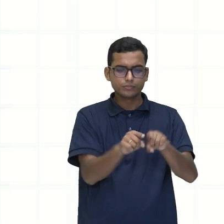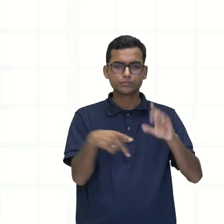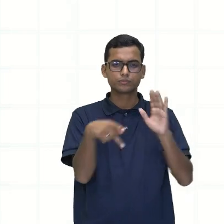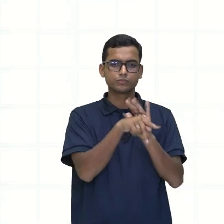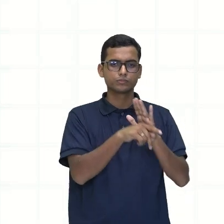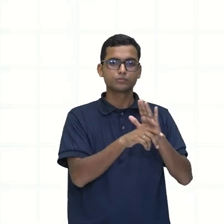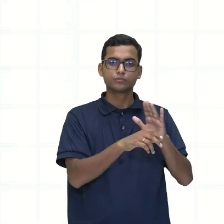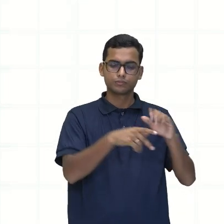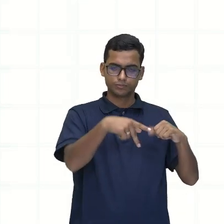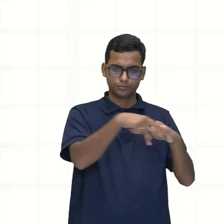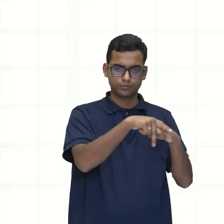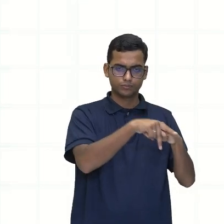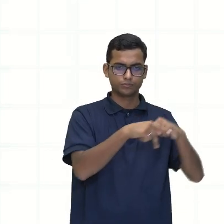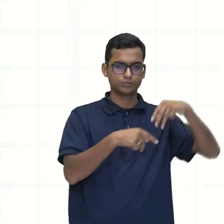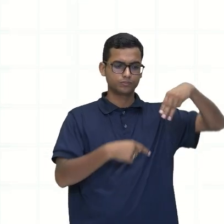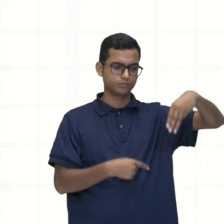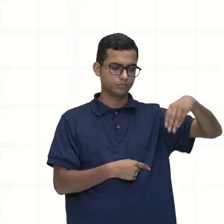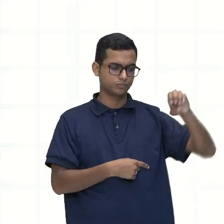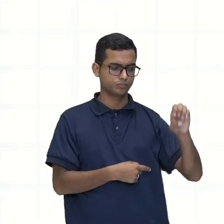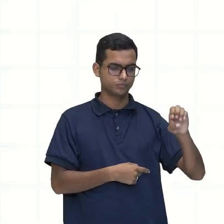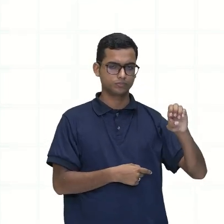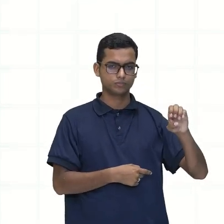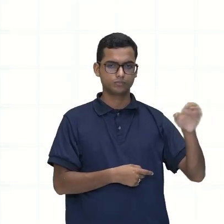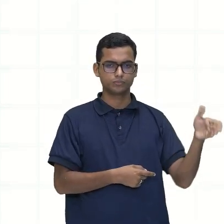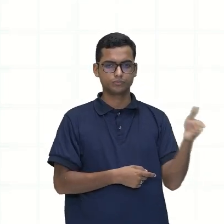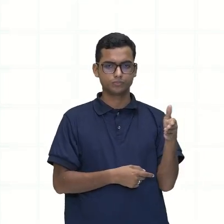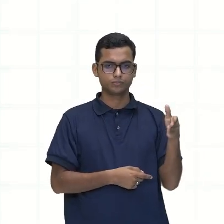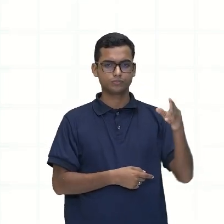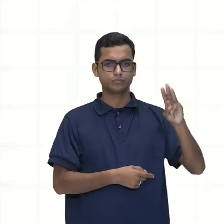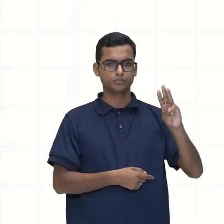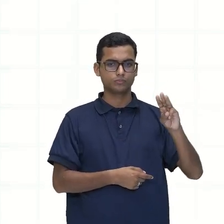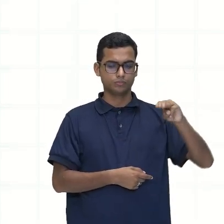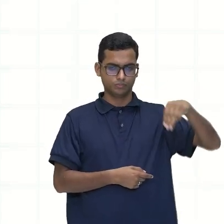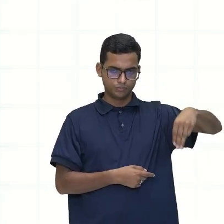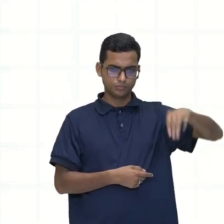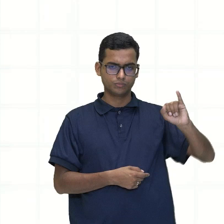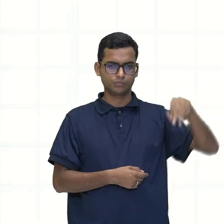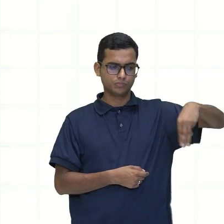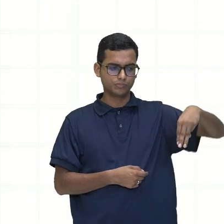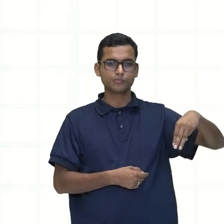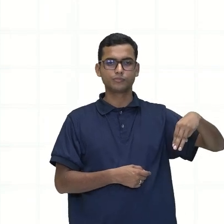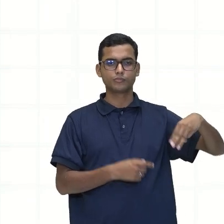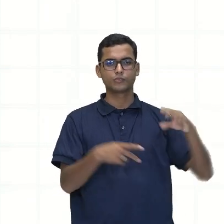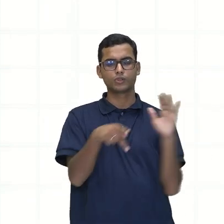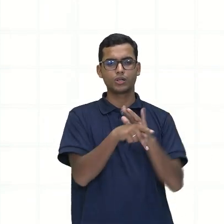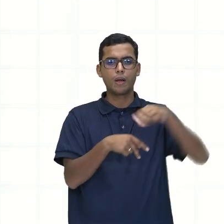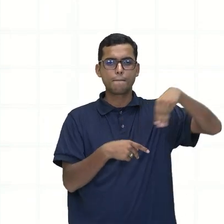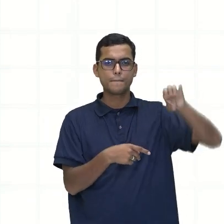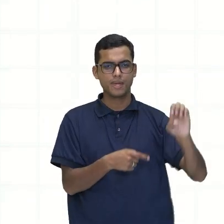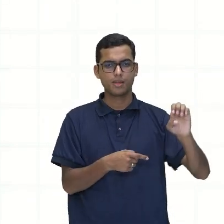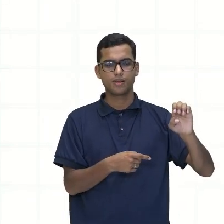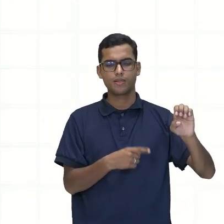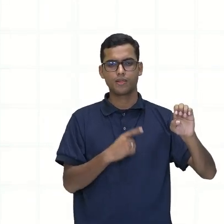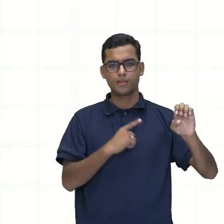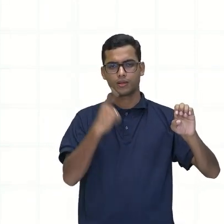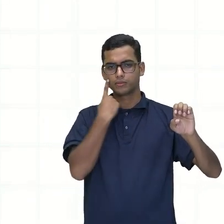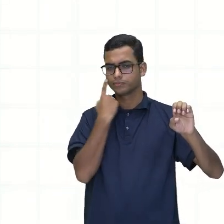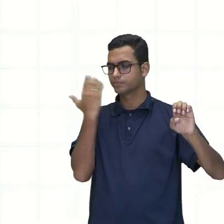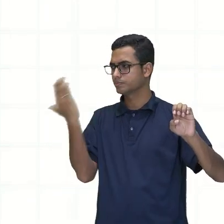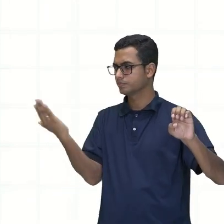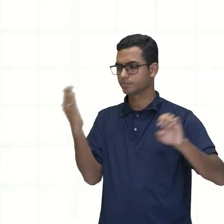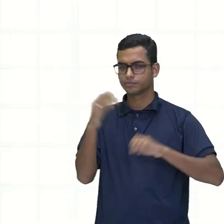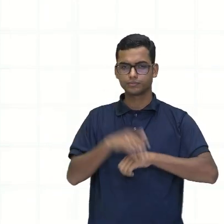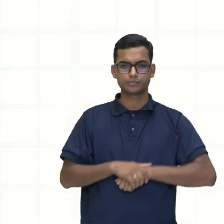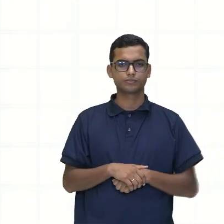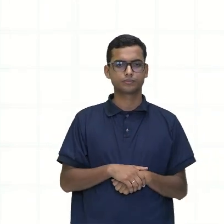que significa me ou a mim. Por exemplo, he loves me. Quem que me ama? Ele, né? Que é he.